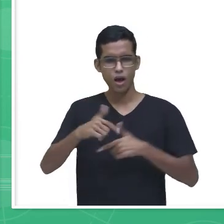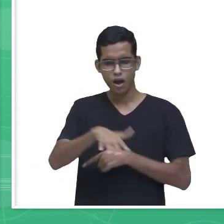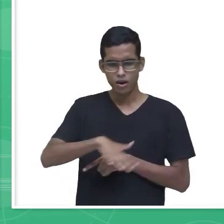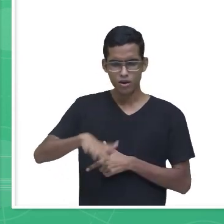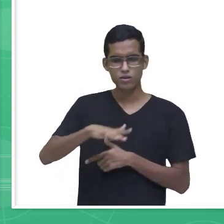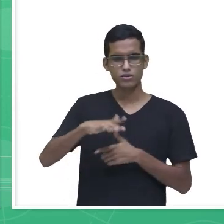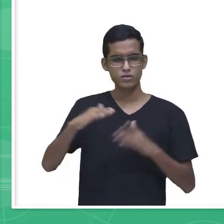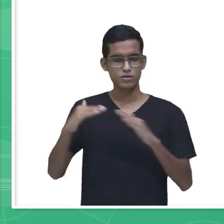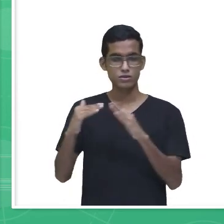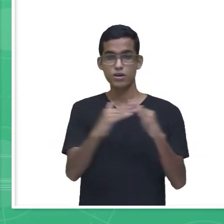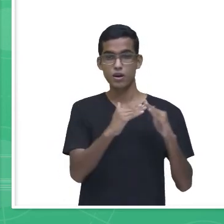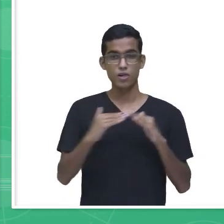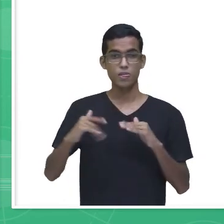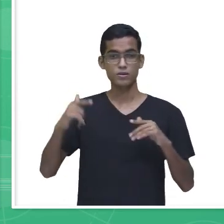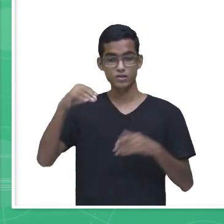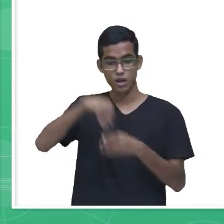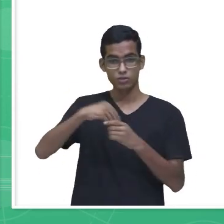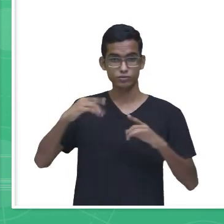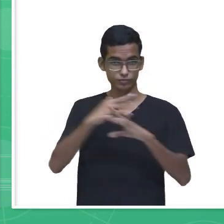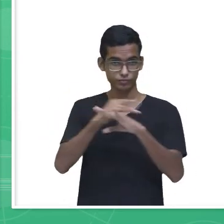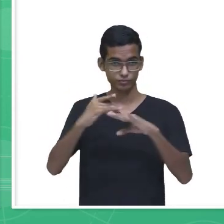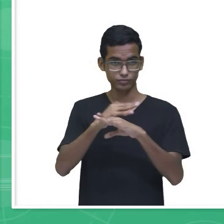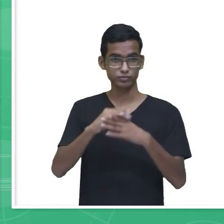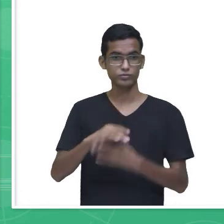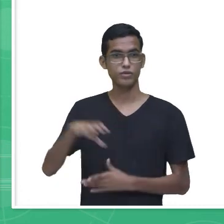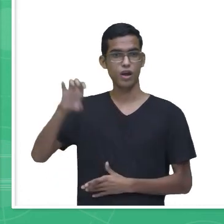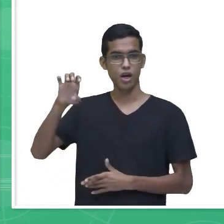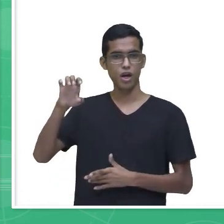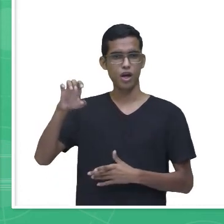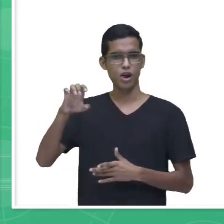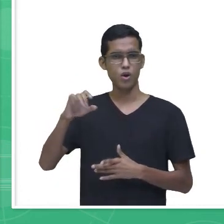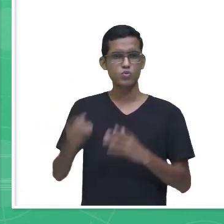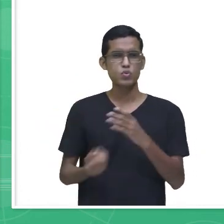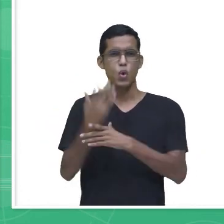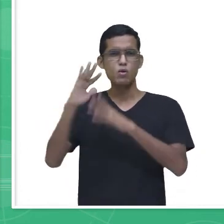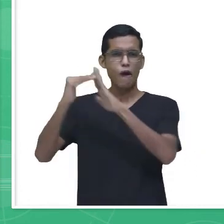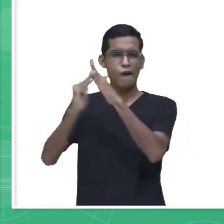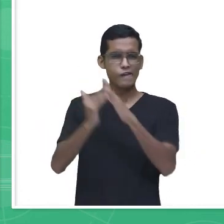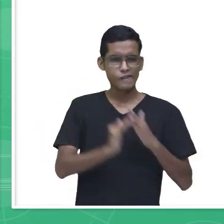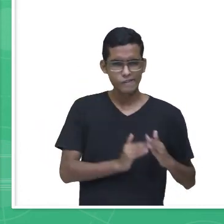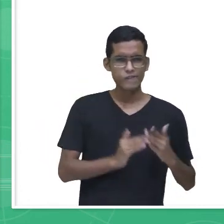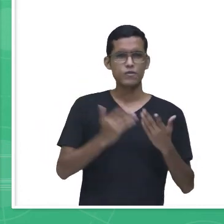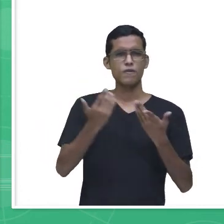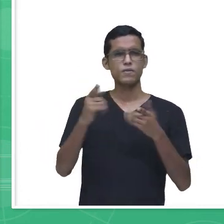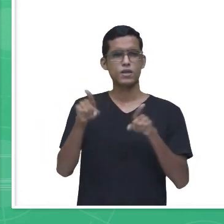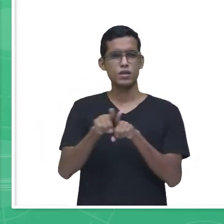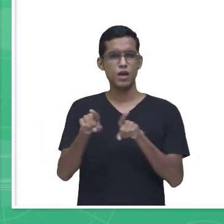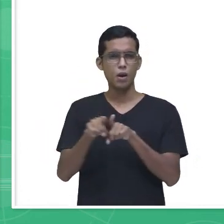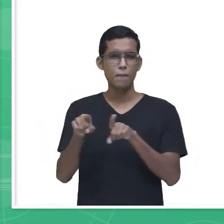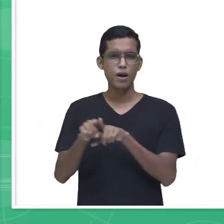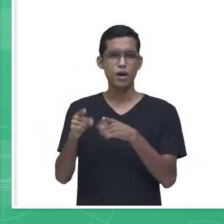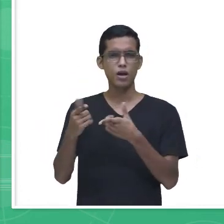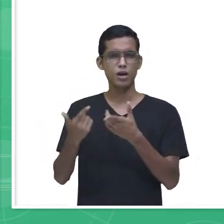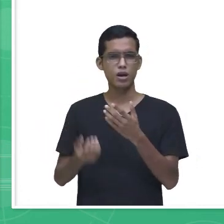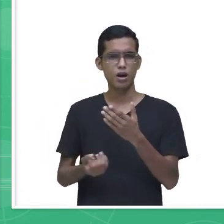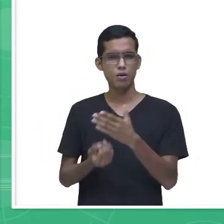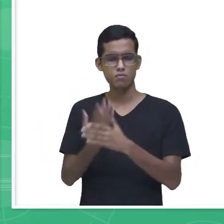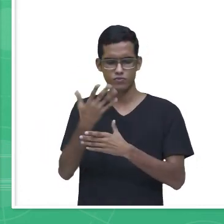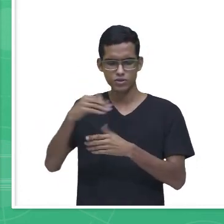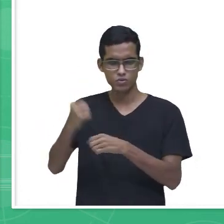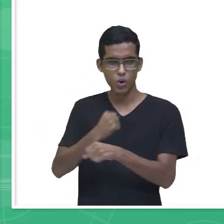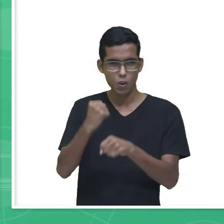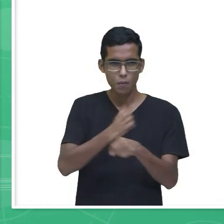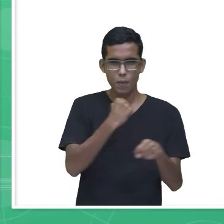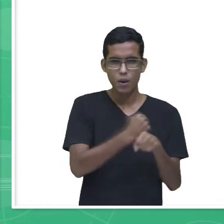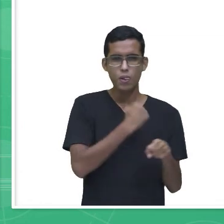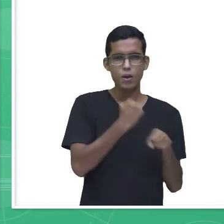surgimento das favelas e a presença do Estado na implantação da infraestrutura necessária para o atendimento das